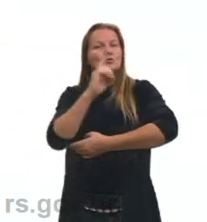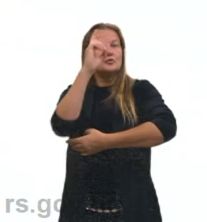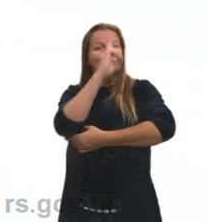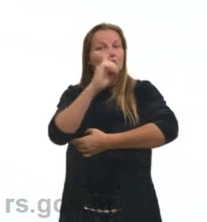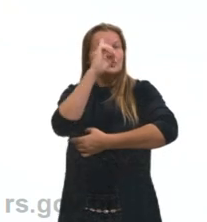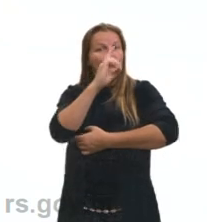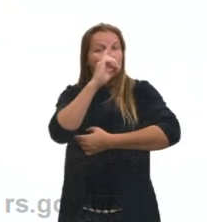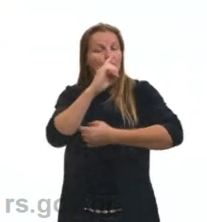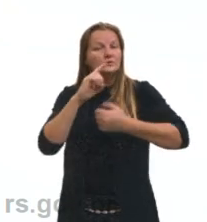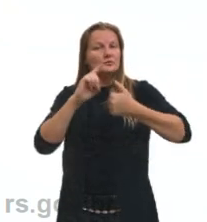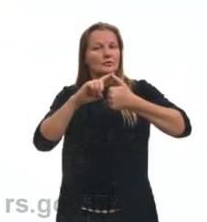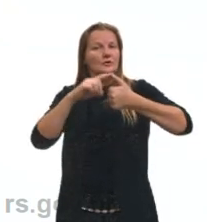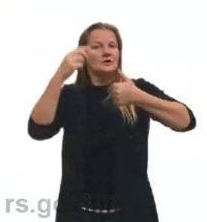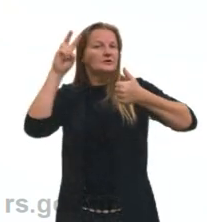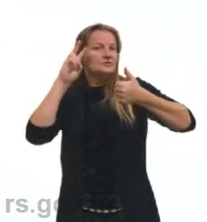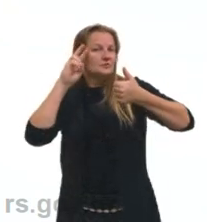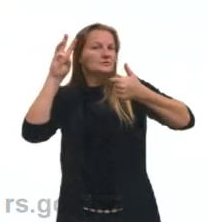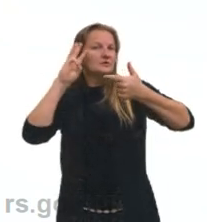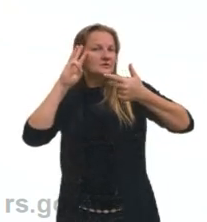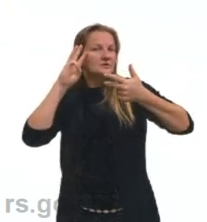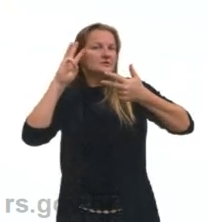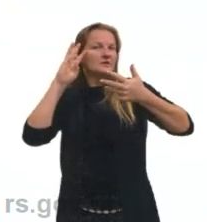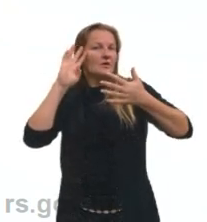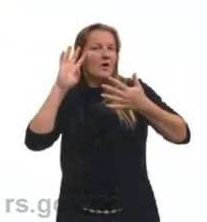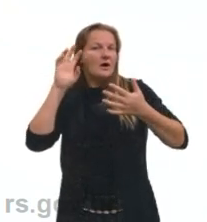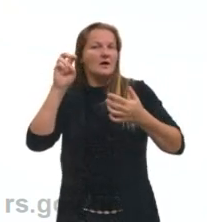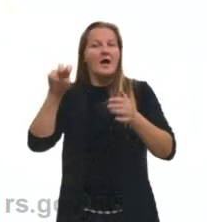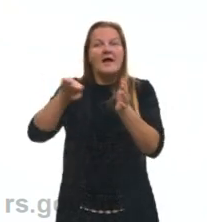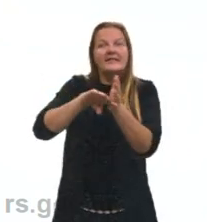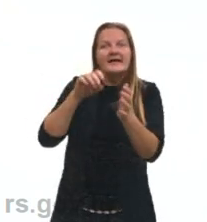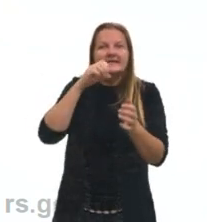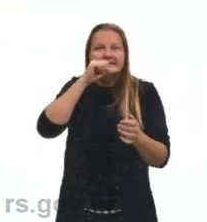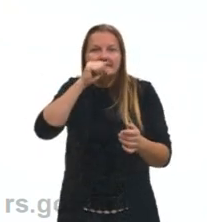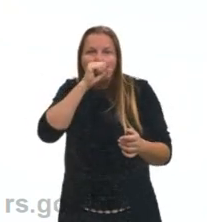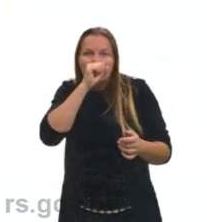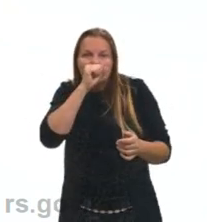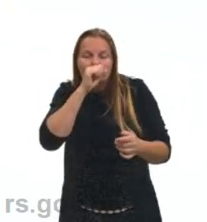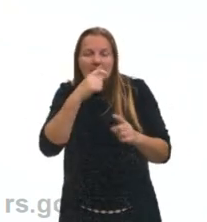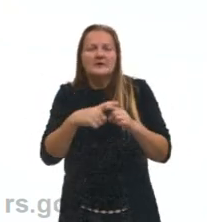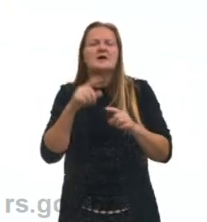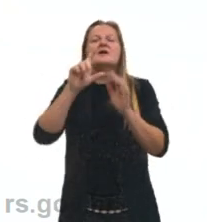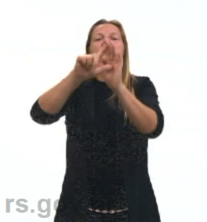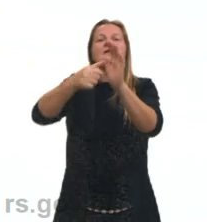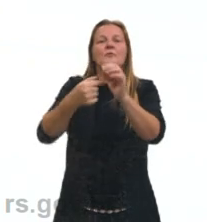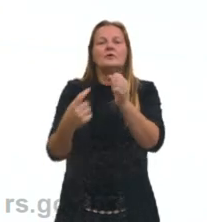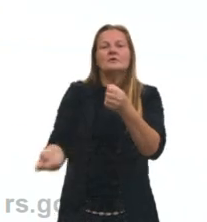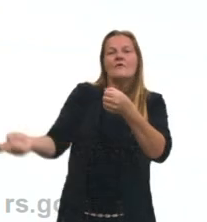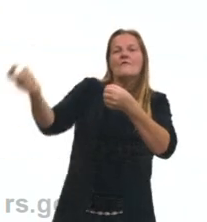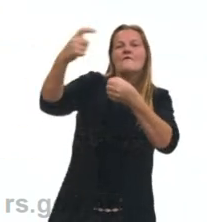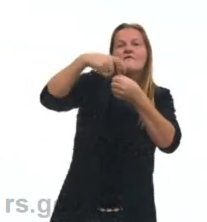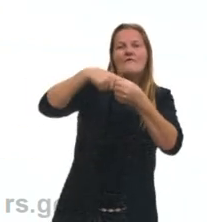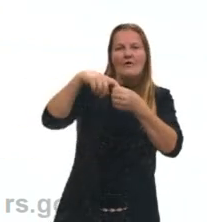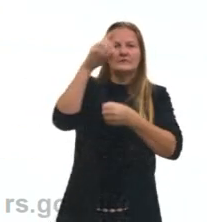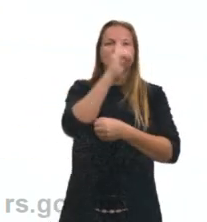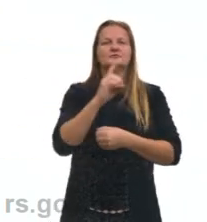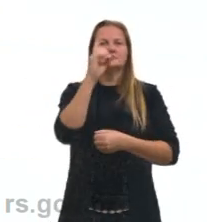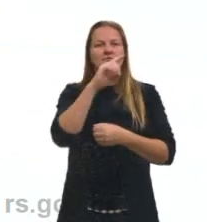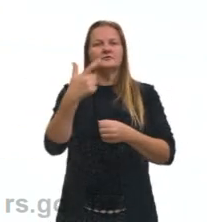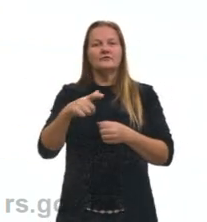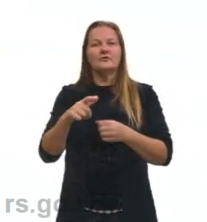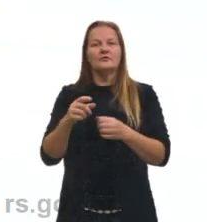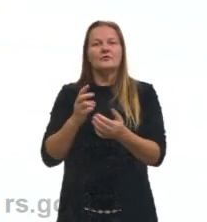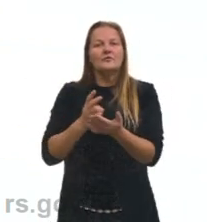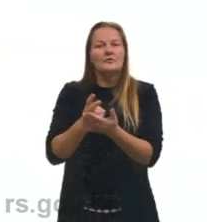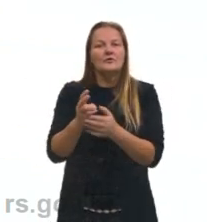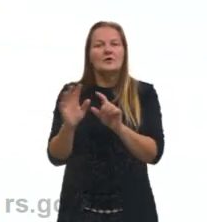na Depois temos a segunda terça quarta até o sábado depois que acontece inicia o domingo então isso